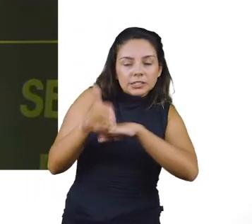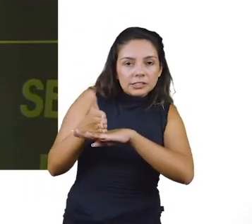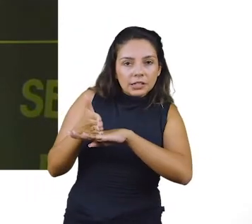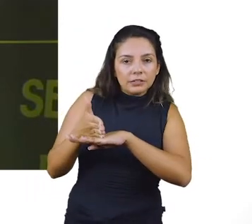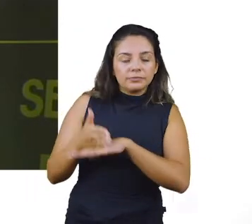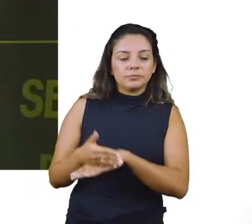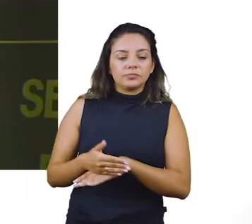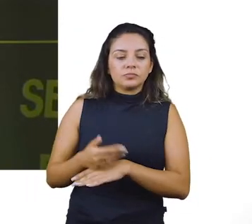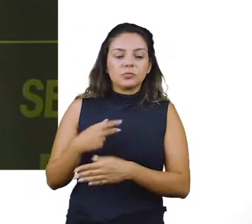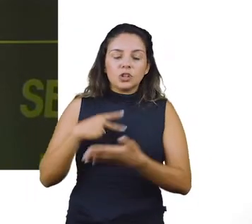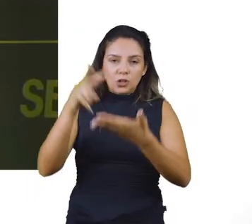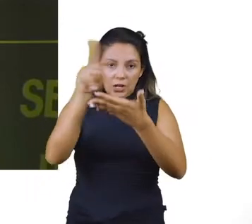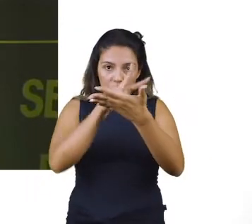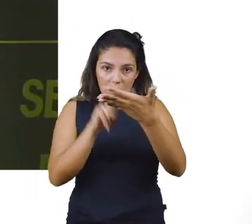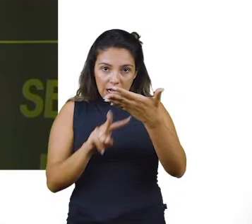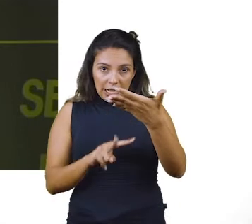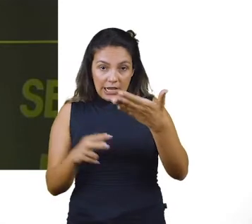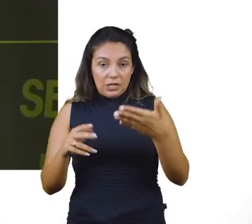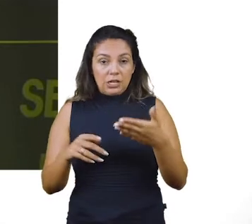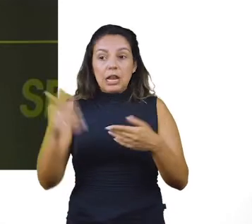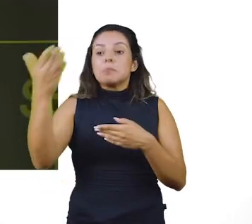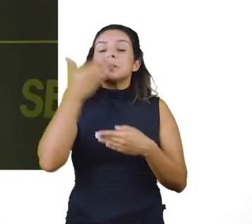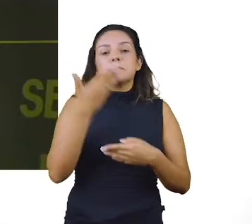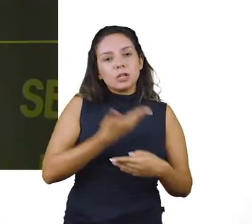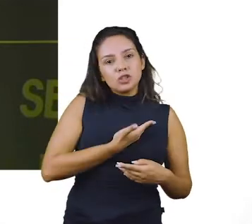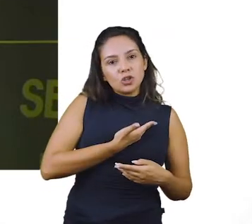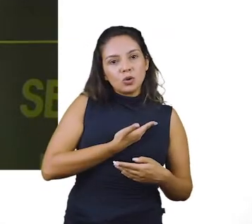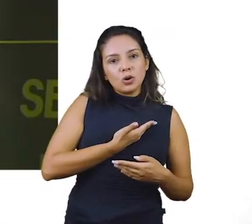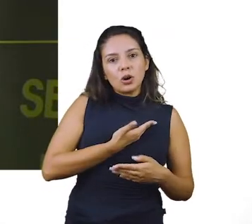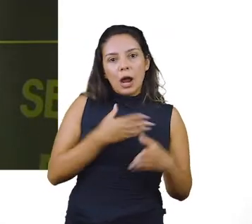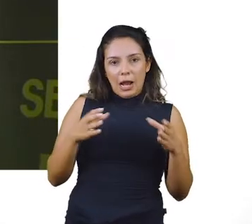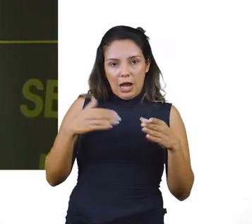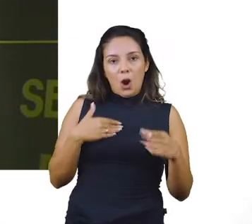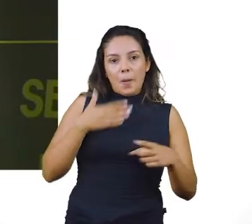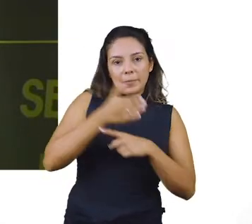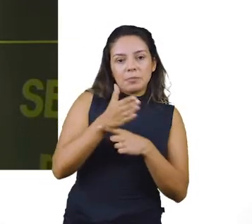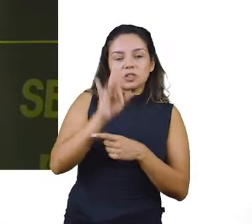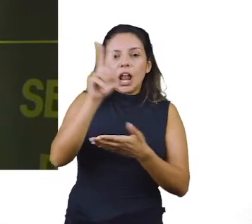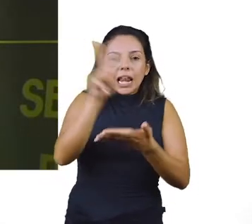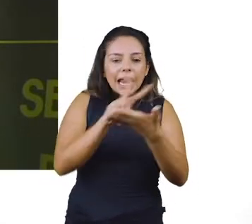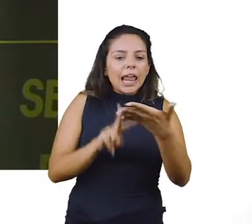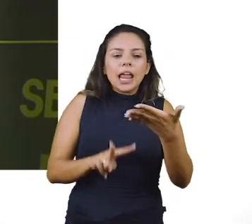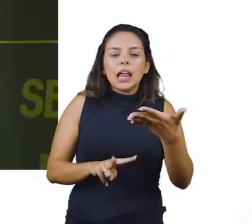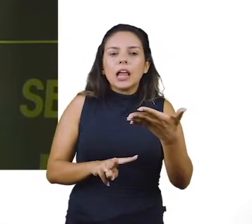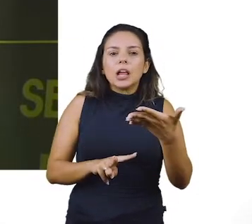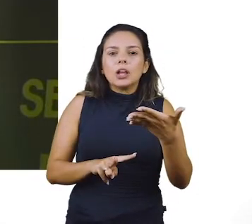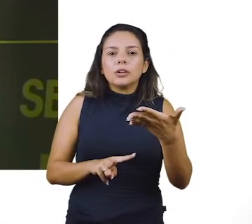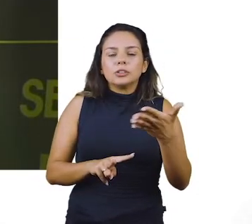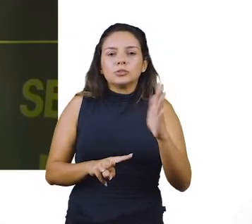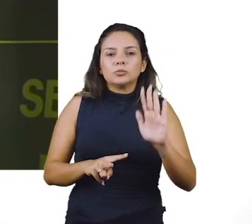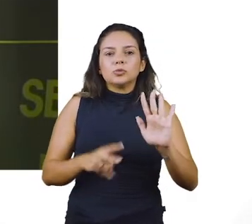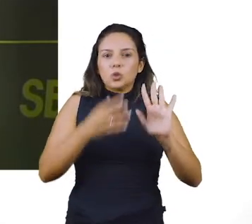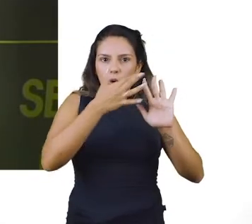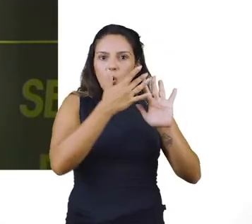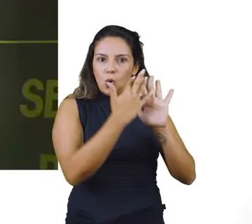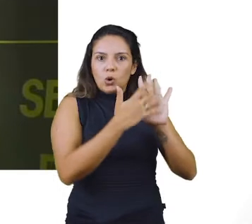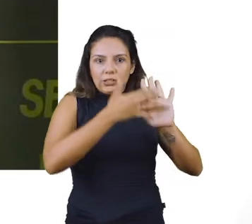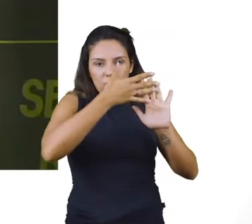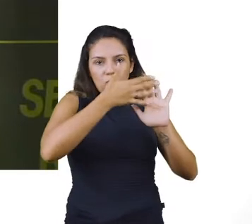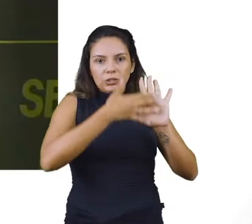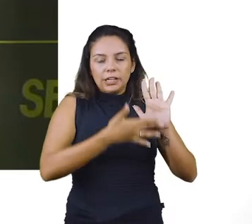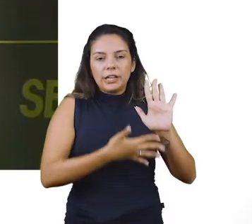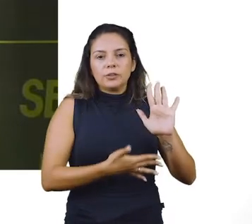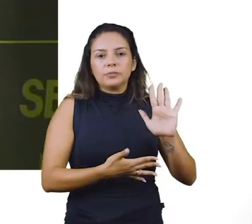ler algumas vezes os roteiros, mas mais assim, porque os diretores